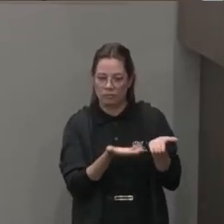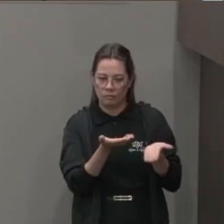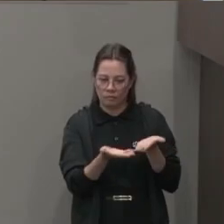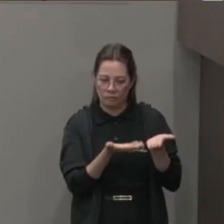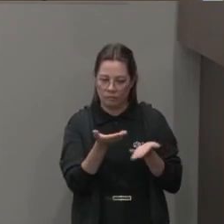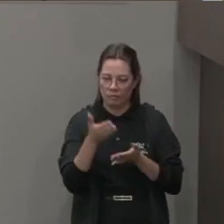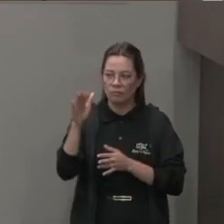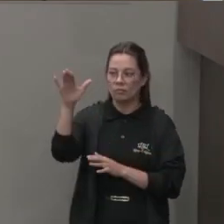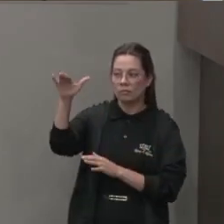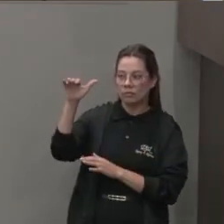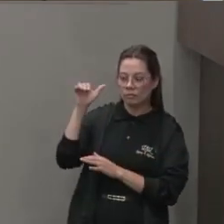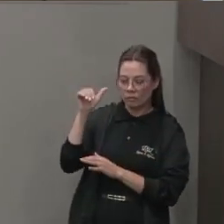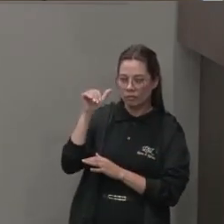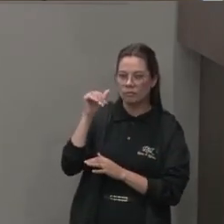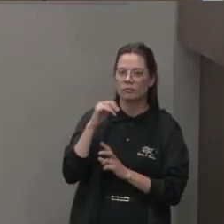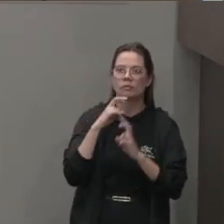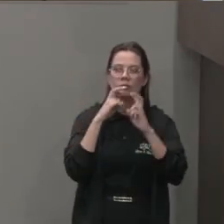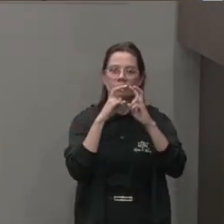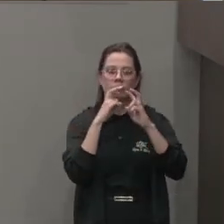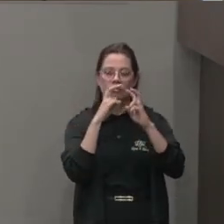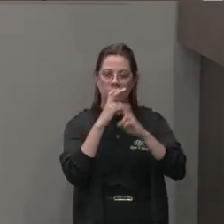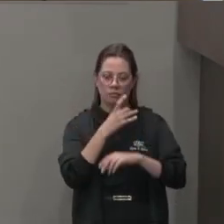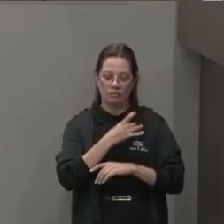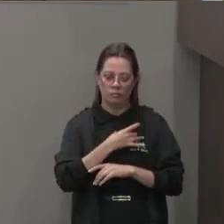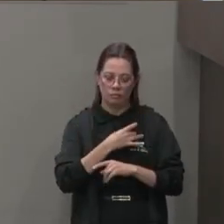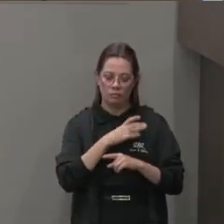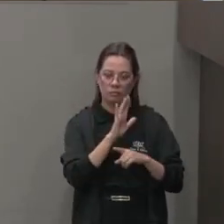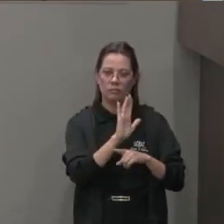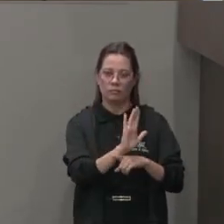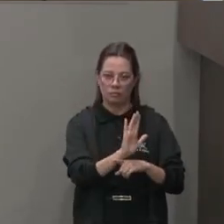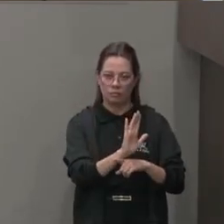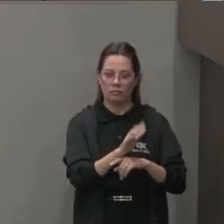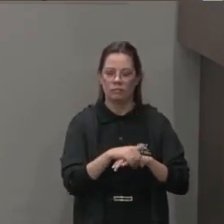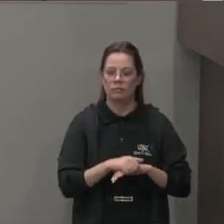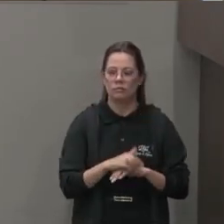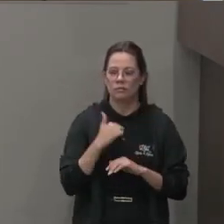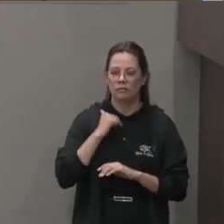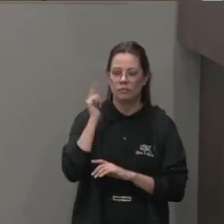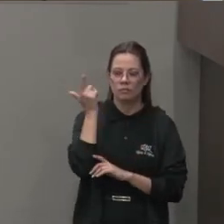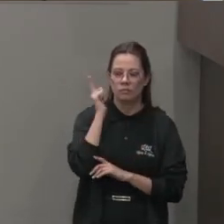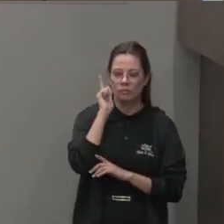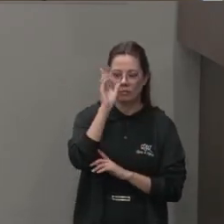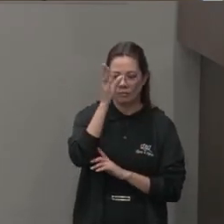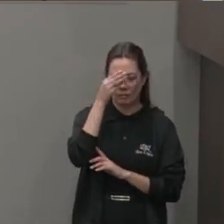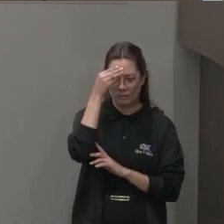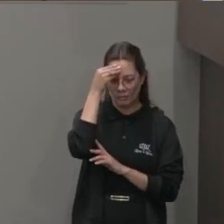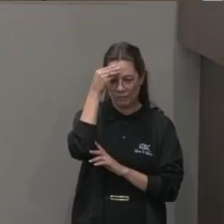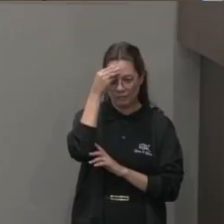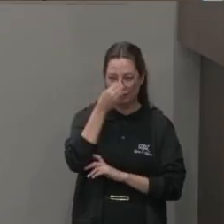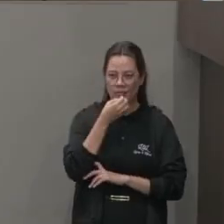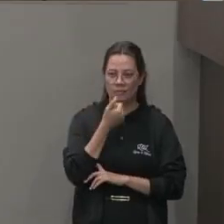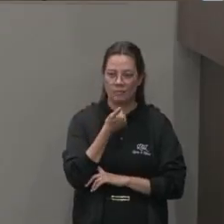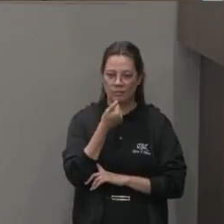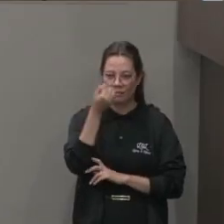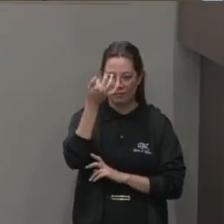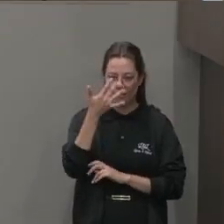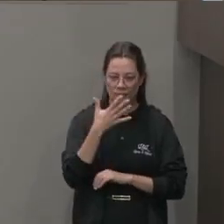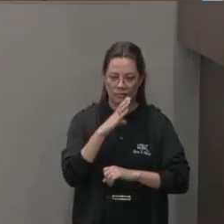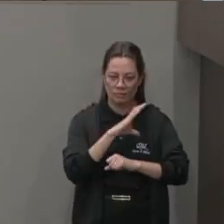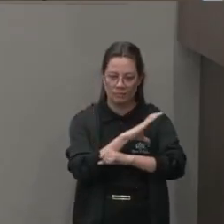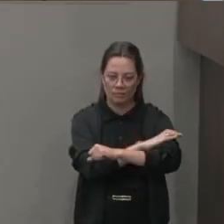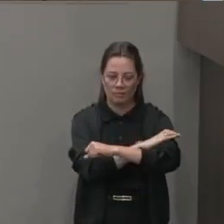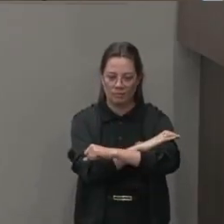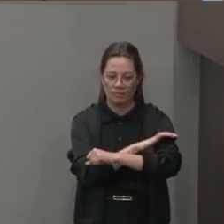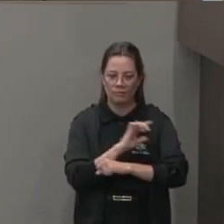poderá chamar, né? Isso é tranquilo. Mas o que eu quero dizer é o seguinte, eu não entendi bem, e o vereador Gil esclareceu ali,